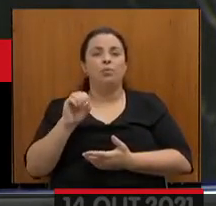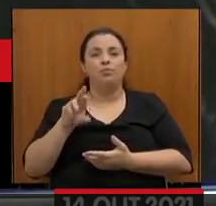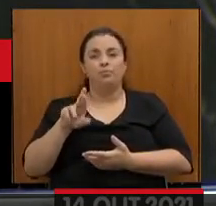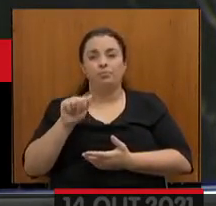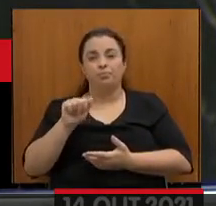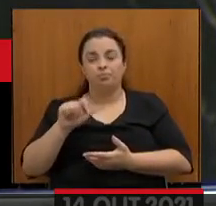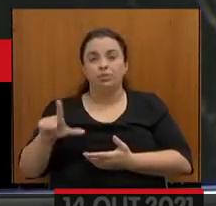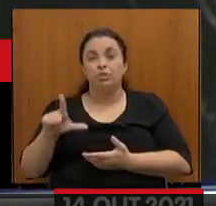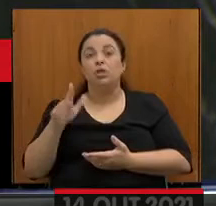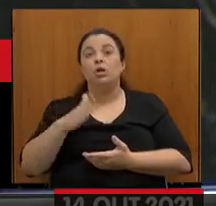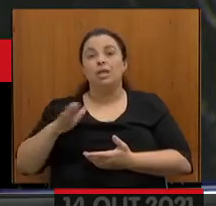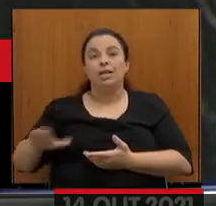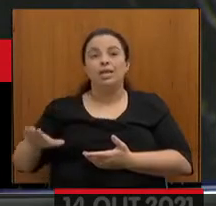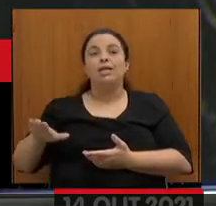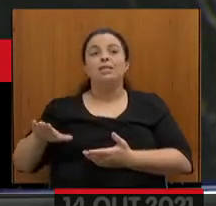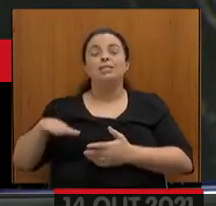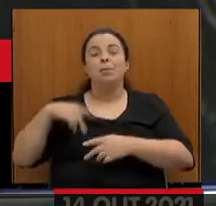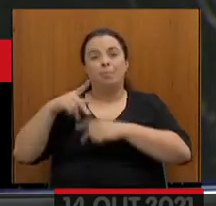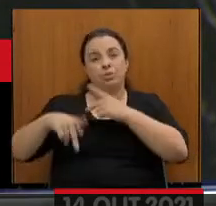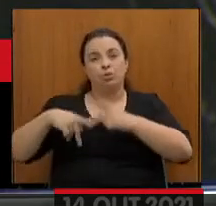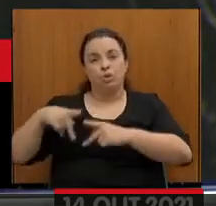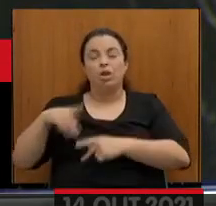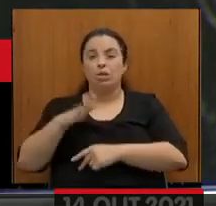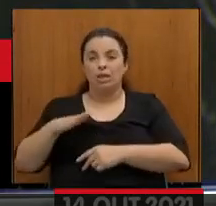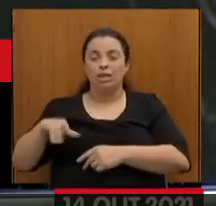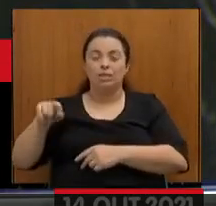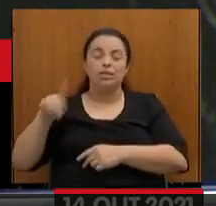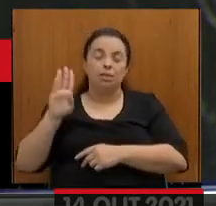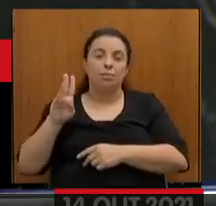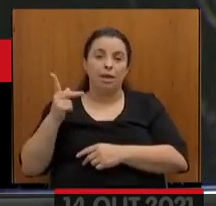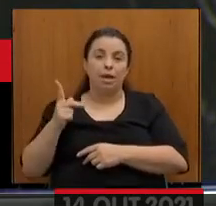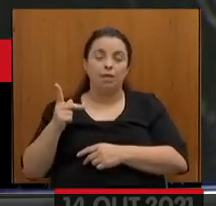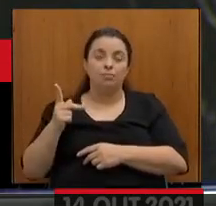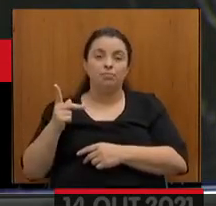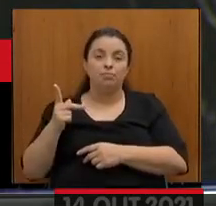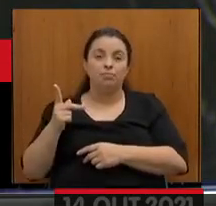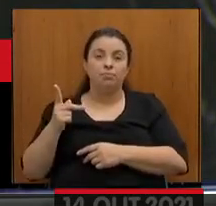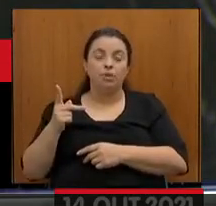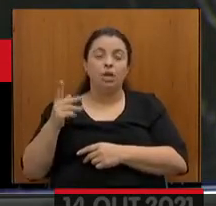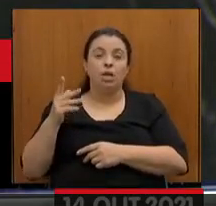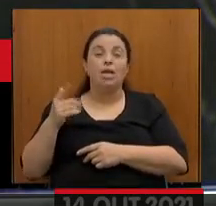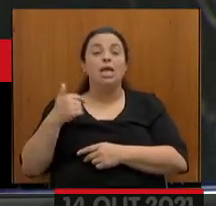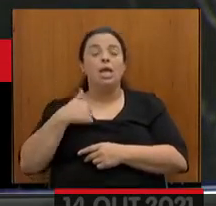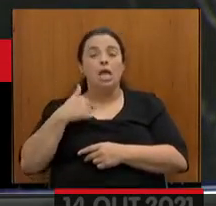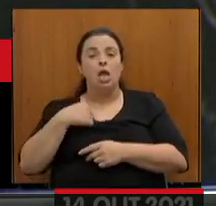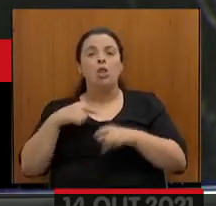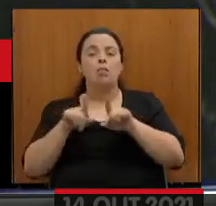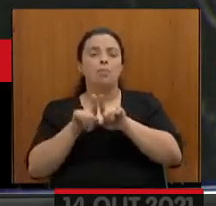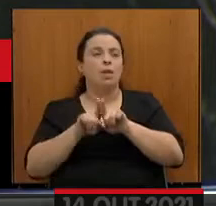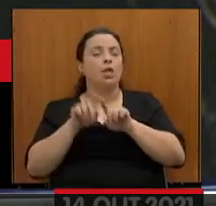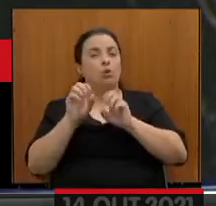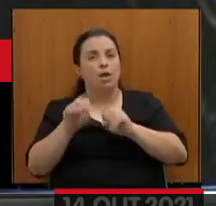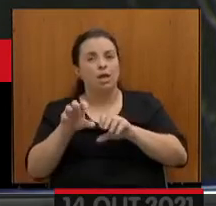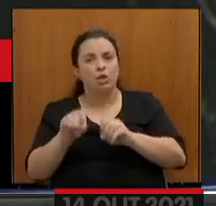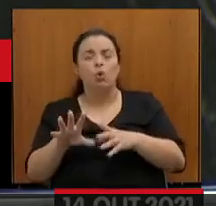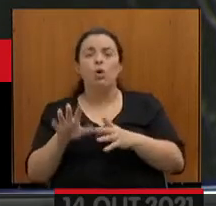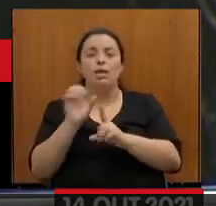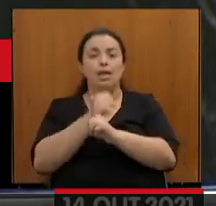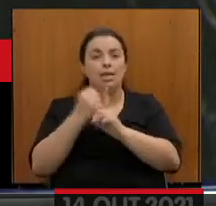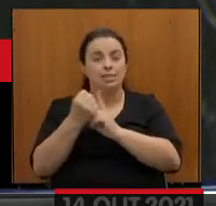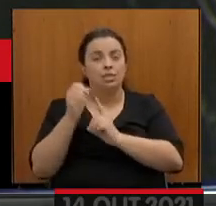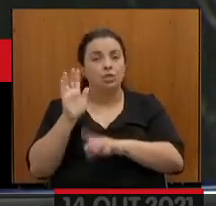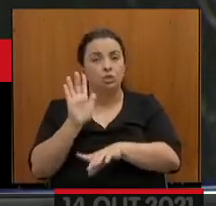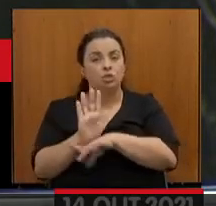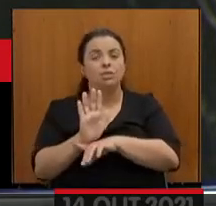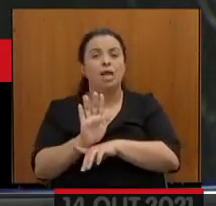gente tem na garantia da primeira infância para as nossas crianças. Enquanto educadora que sou, assistente social,